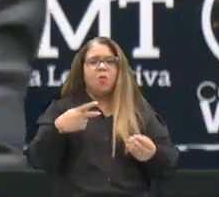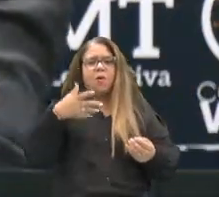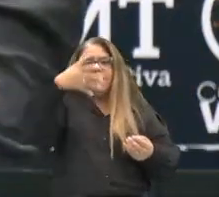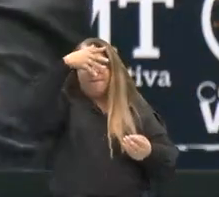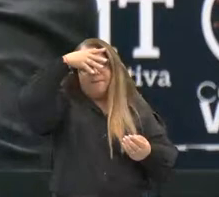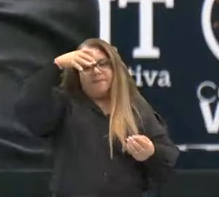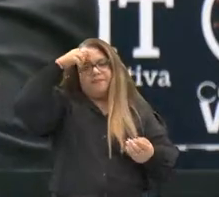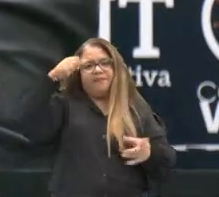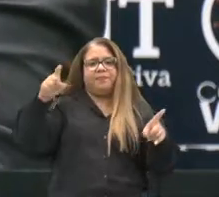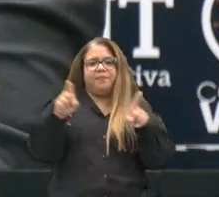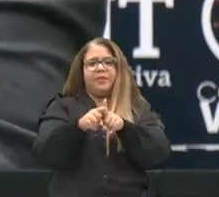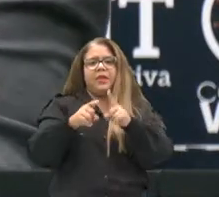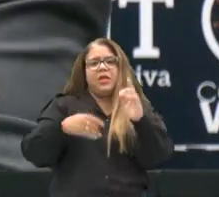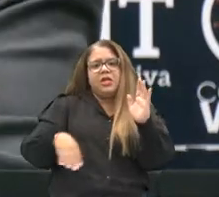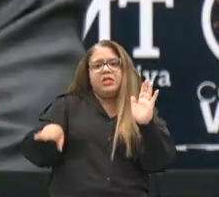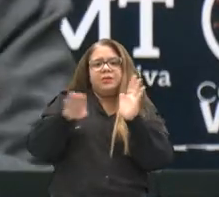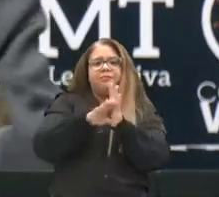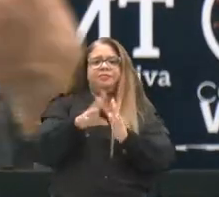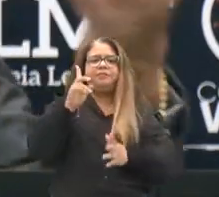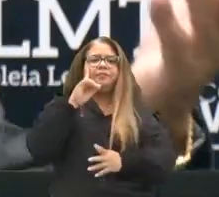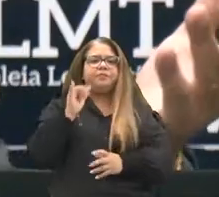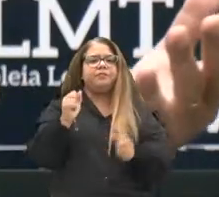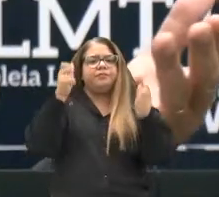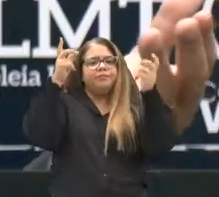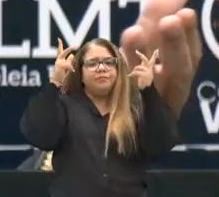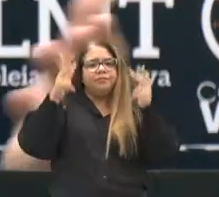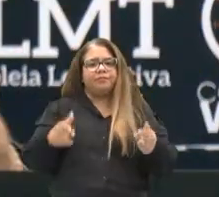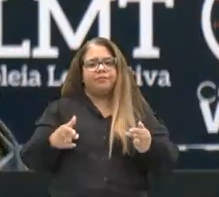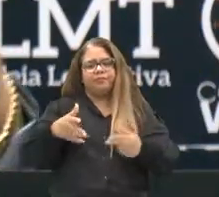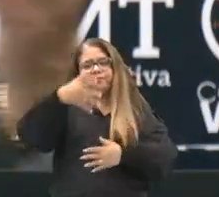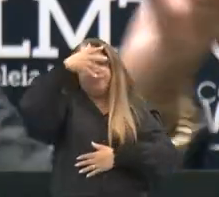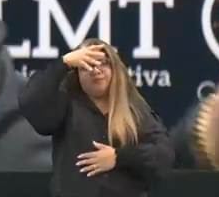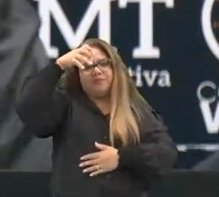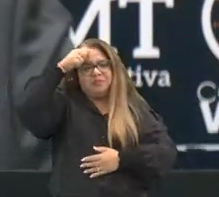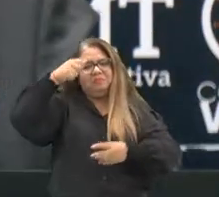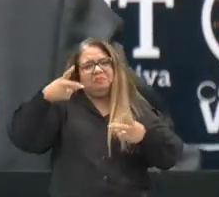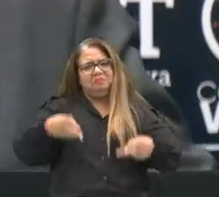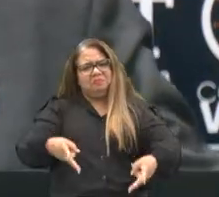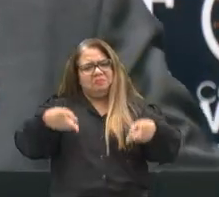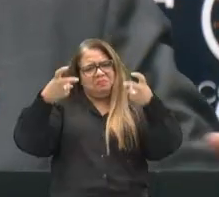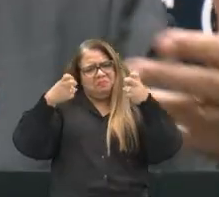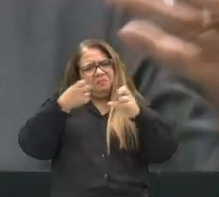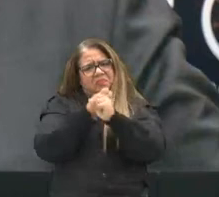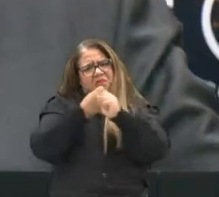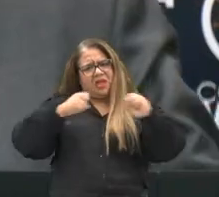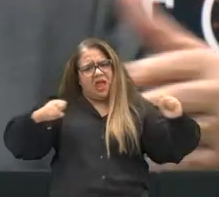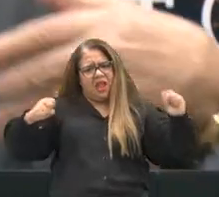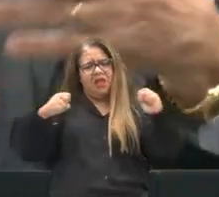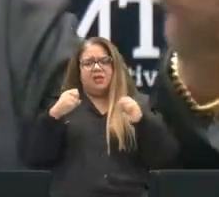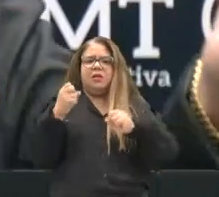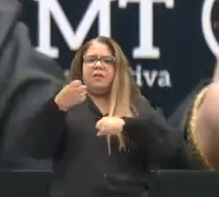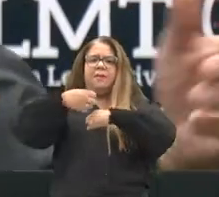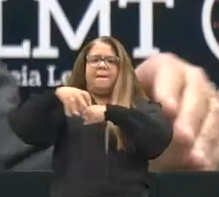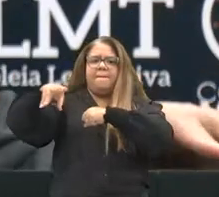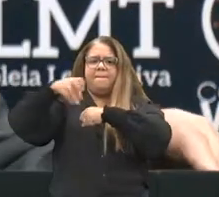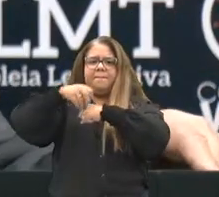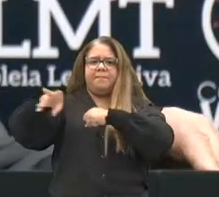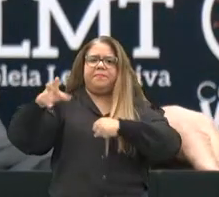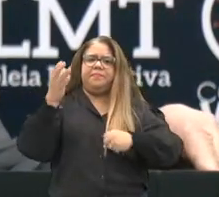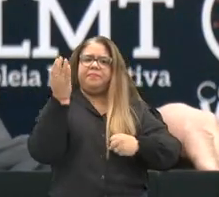que chegarmos o dia como hoje. Mato Grosso é visto como um grande produtor de alimentos para o Brasil e para o